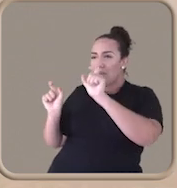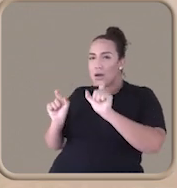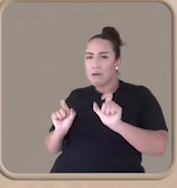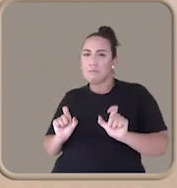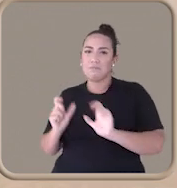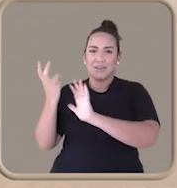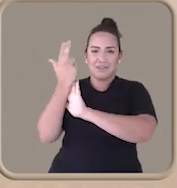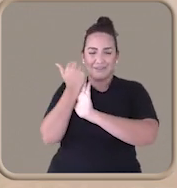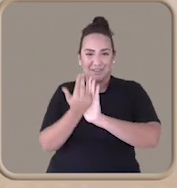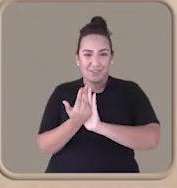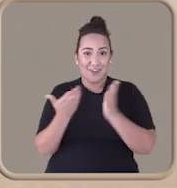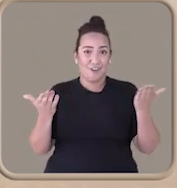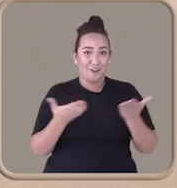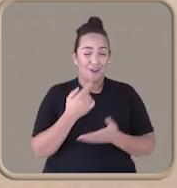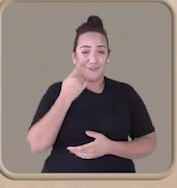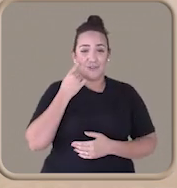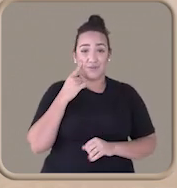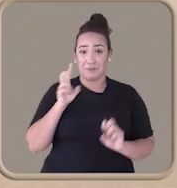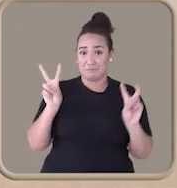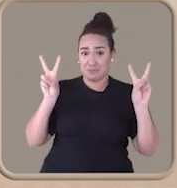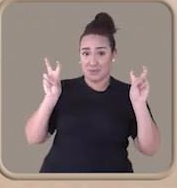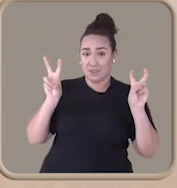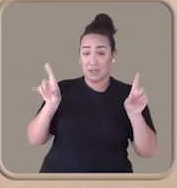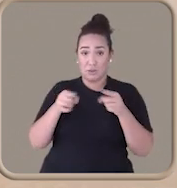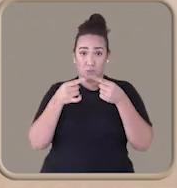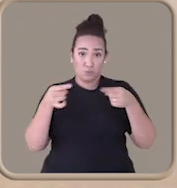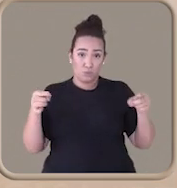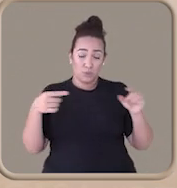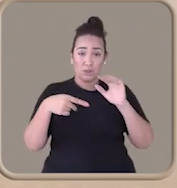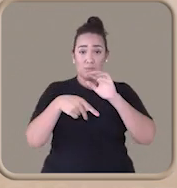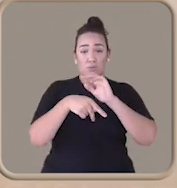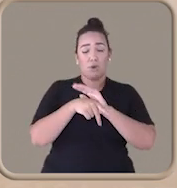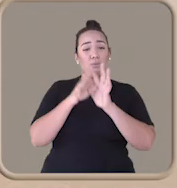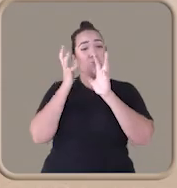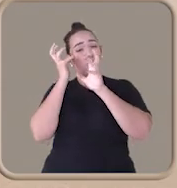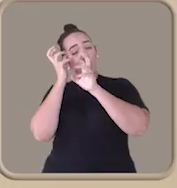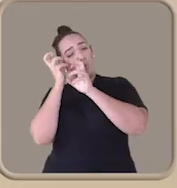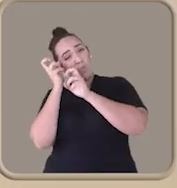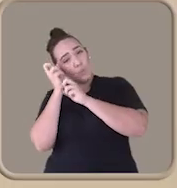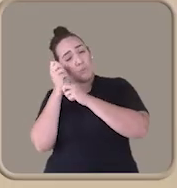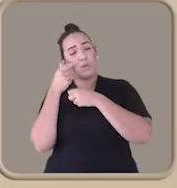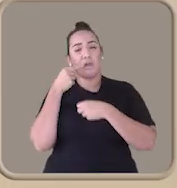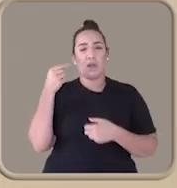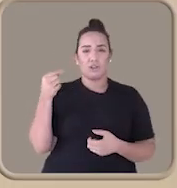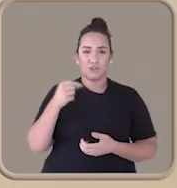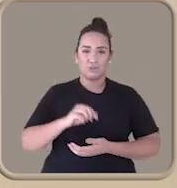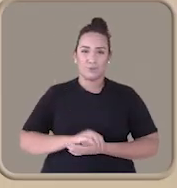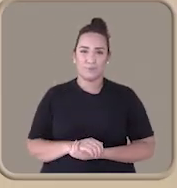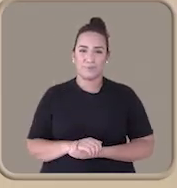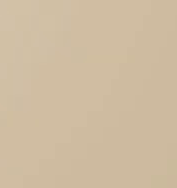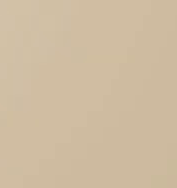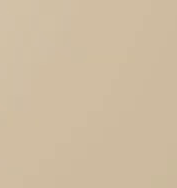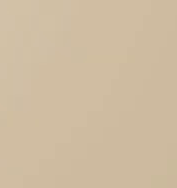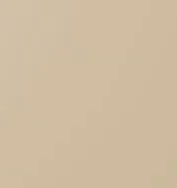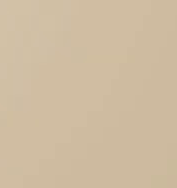ler o poema juntos? O título é Canção para Ninar o Gato com Insônia.